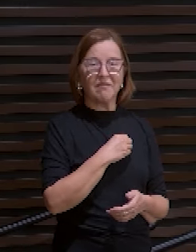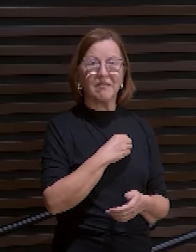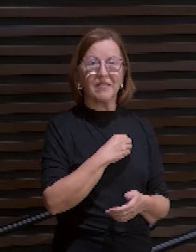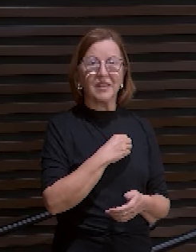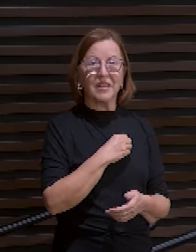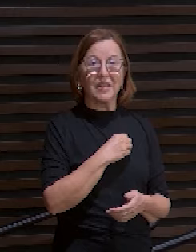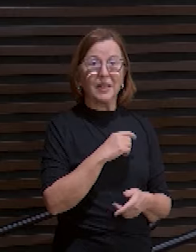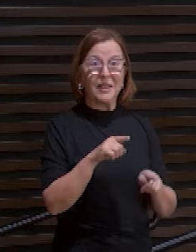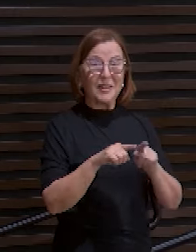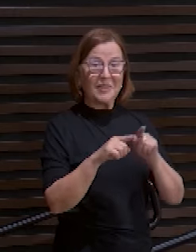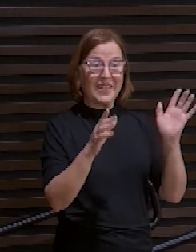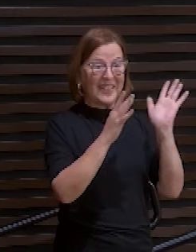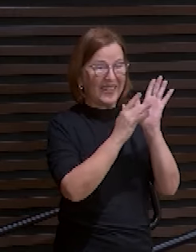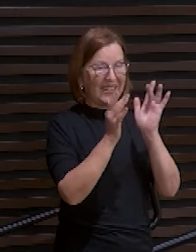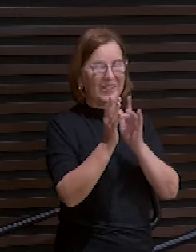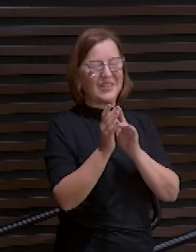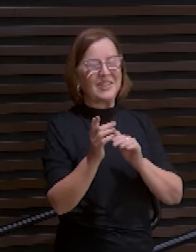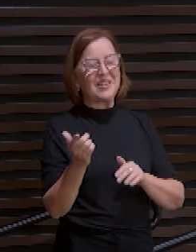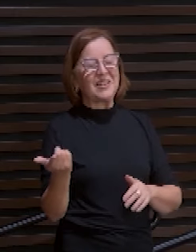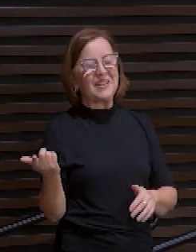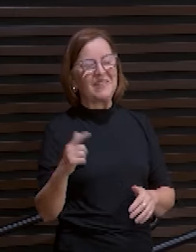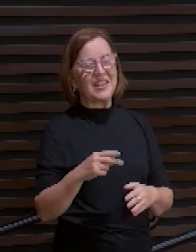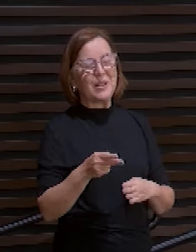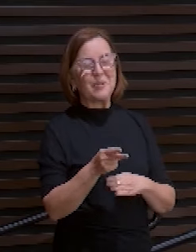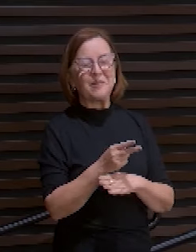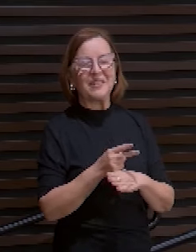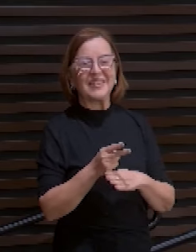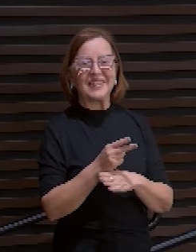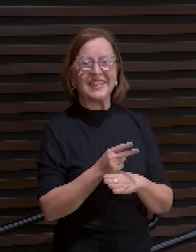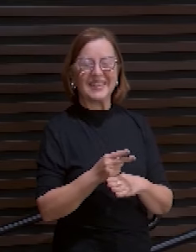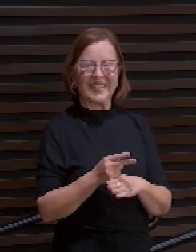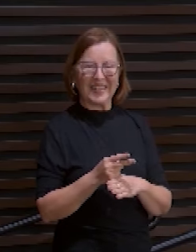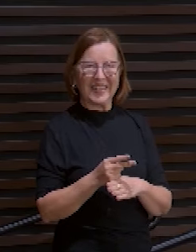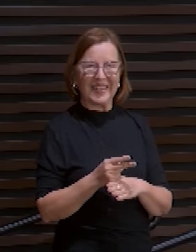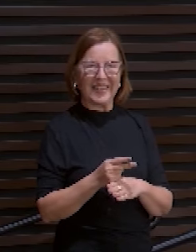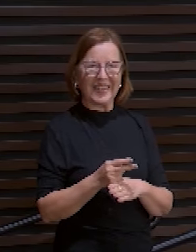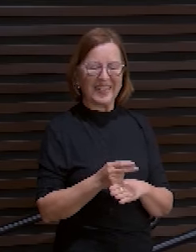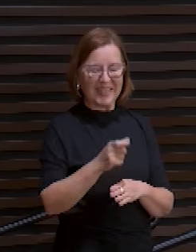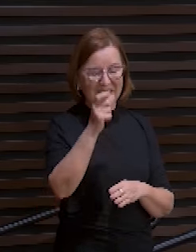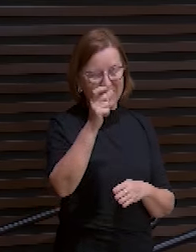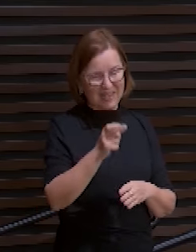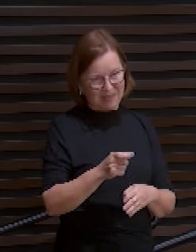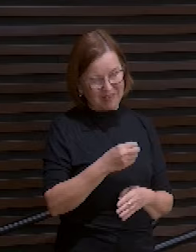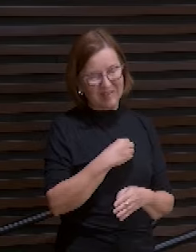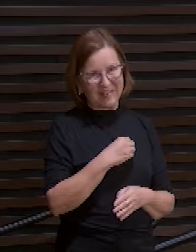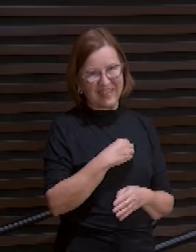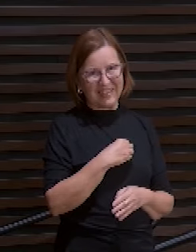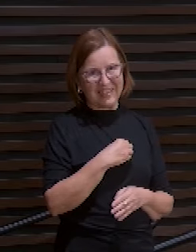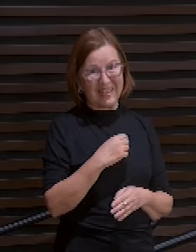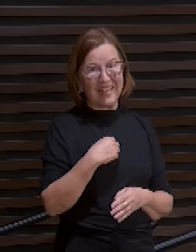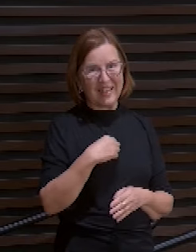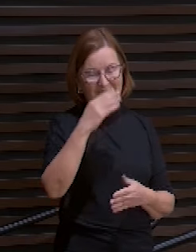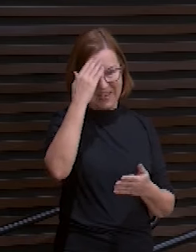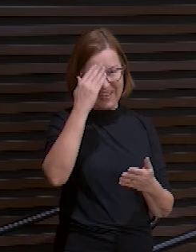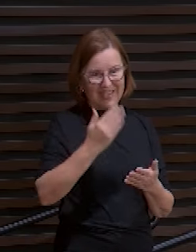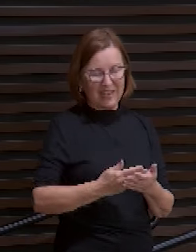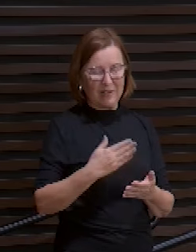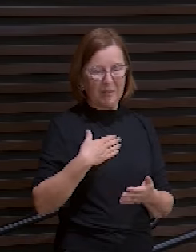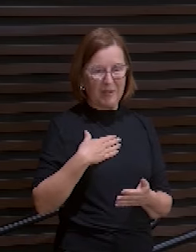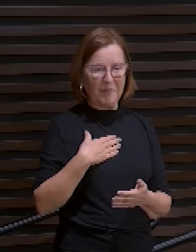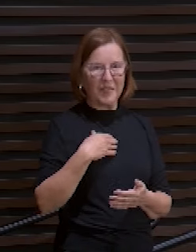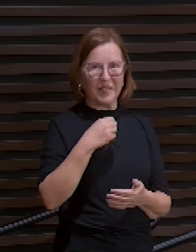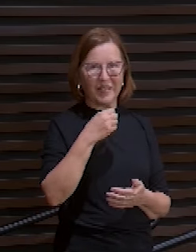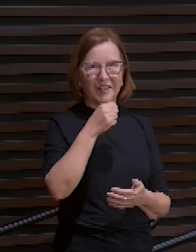Jesus veio buscar justamente isso eu creio que o meu velho homem foi crucificado